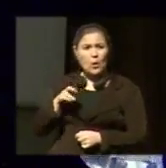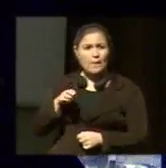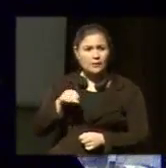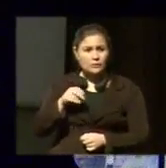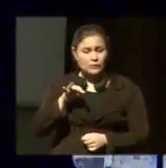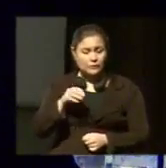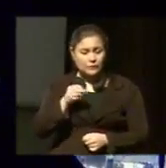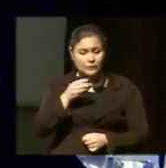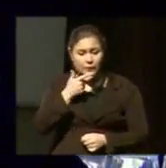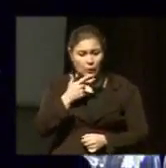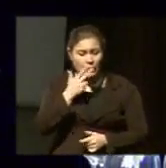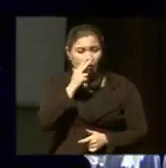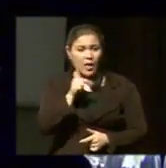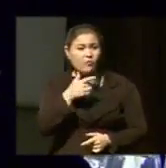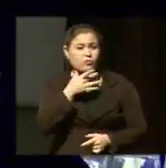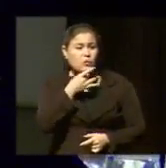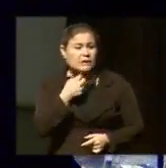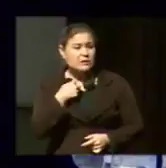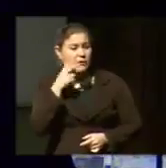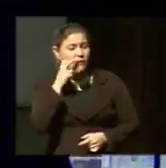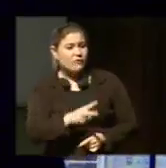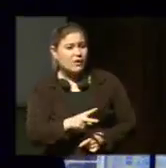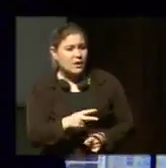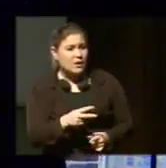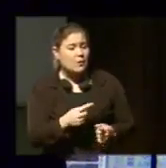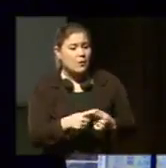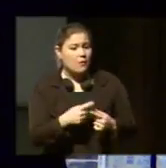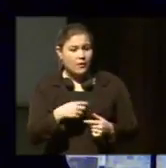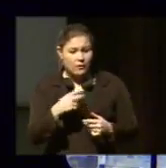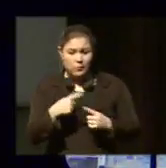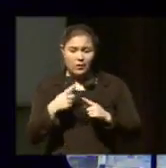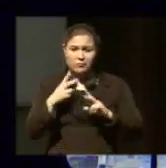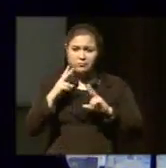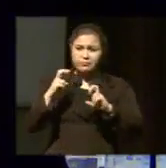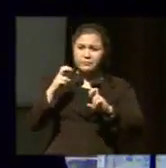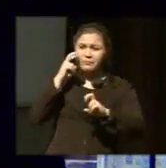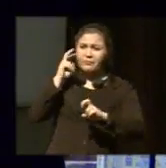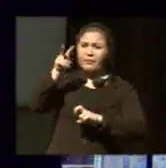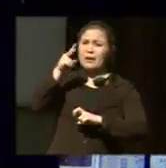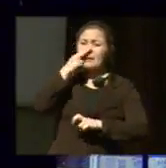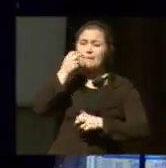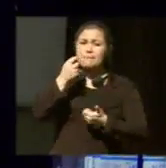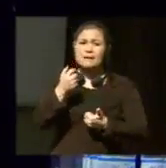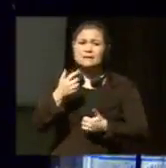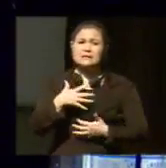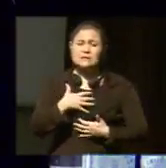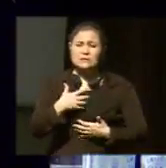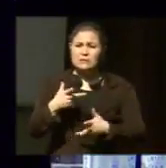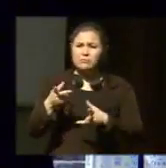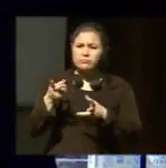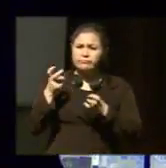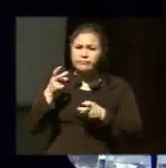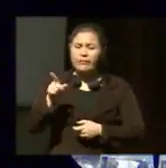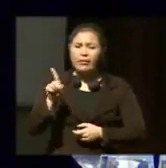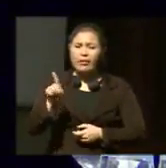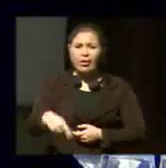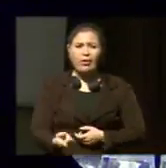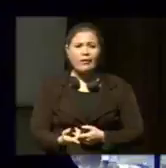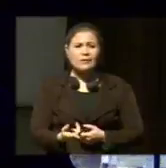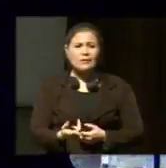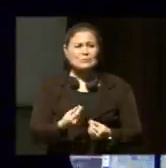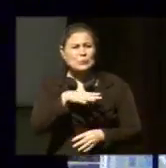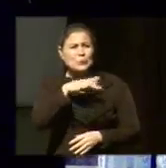que a gente tenha vontade de ver, porque a gente vai se ver ali e parece que aquilo que a gente está vendo, né, é tão